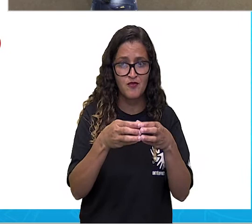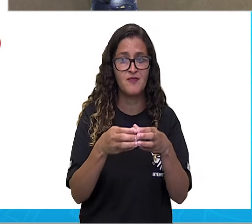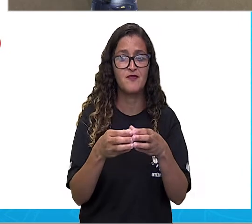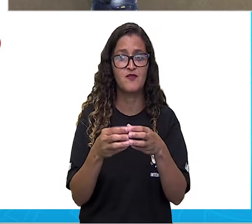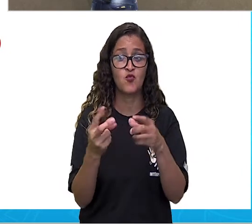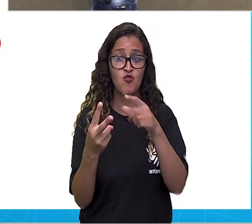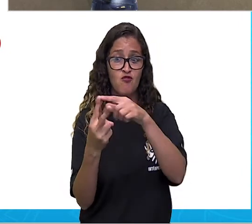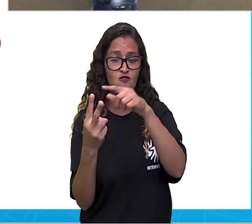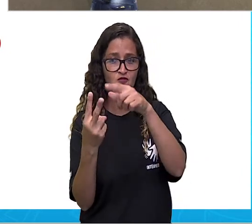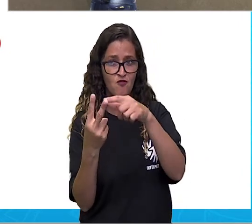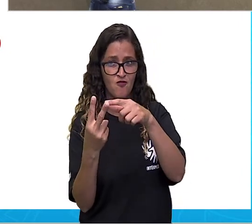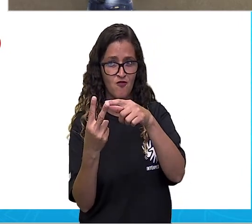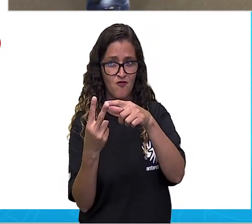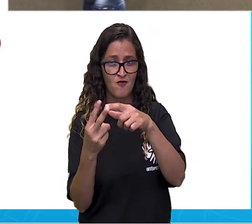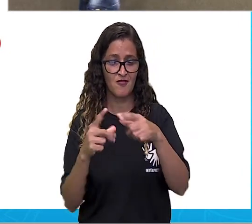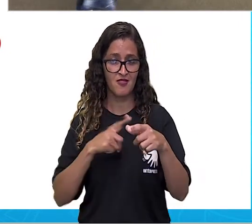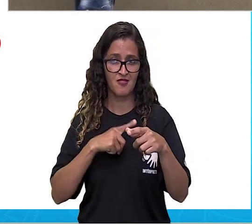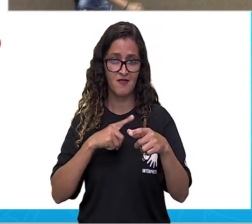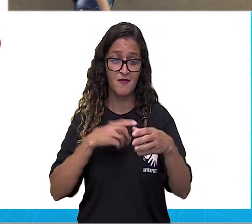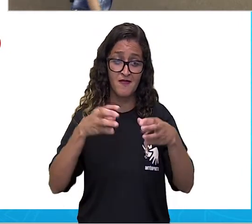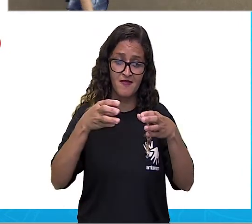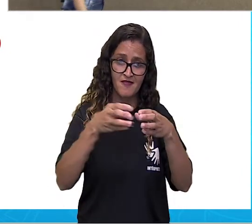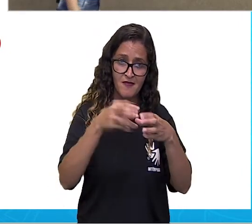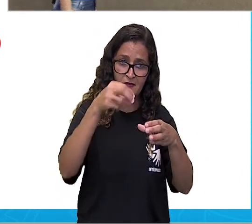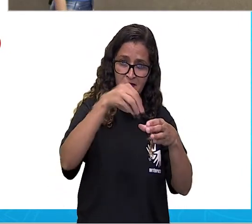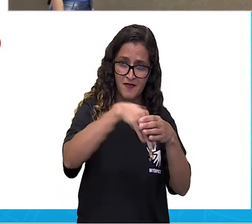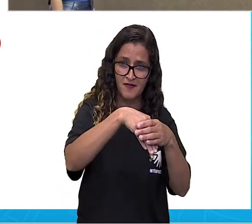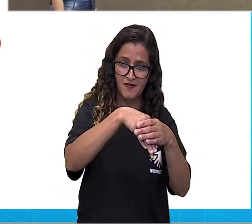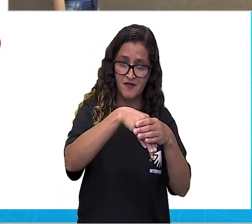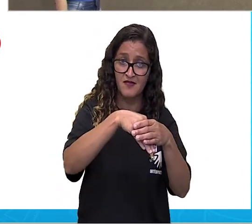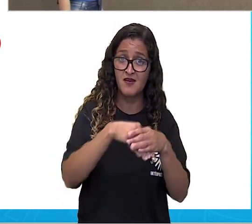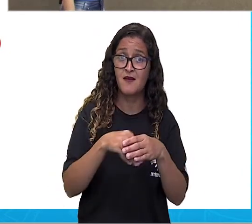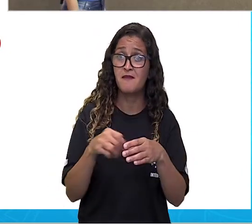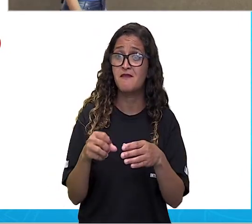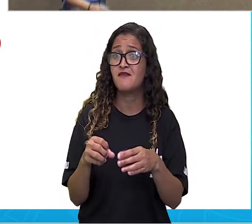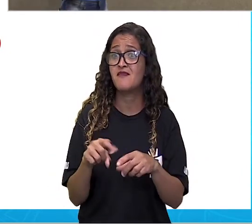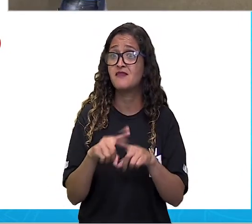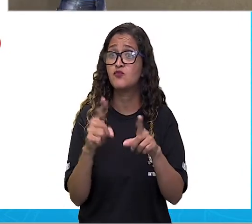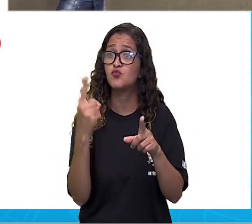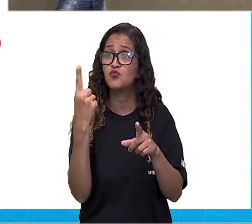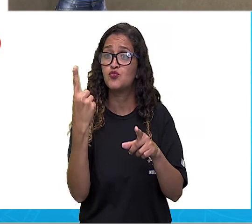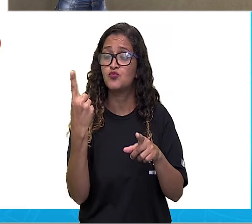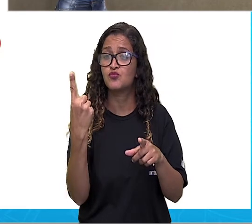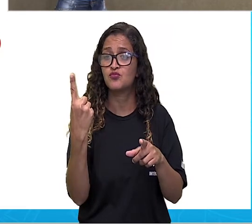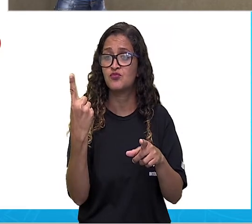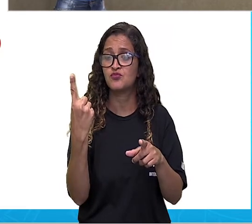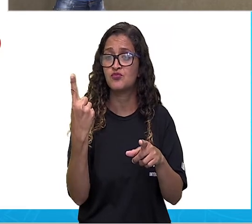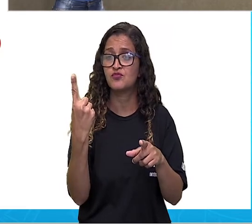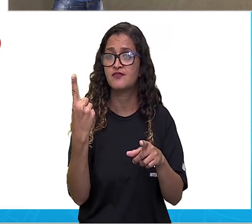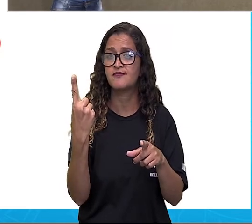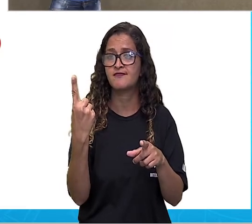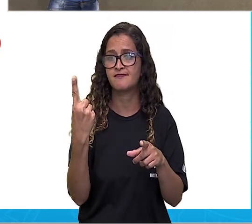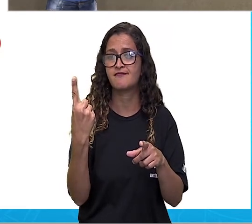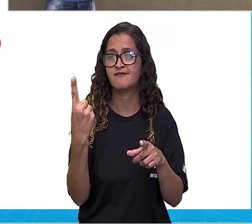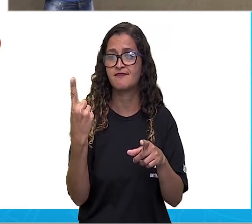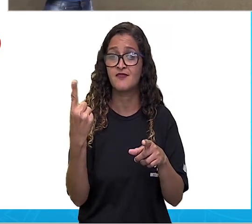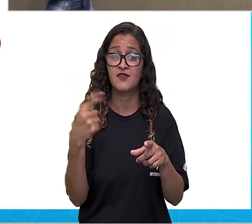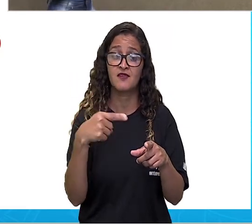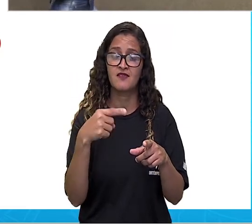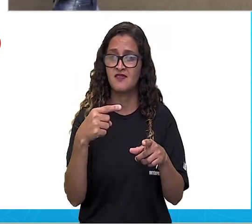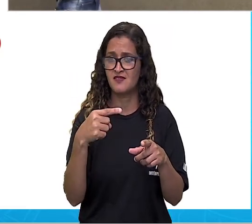Nós fizemos seis grupos, mas sobrou um ali. Mas ele é da